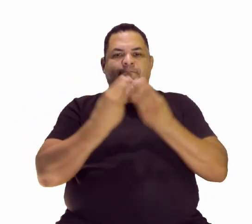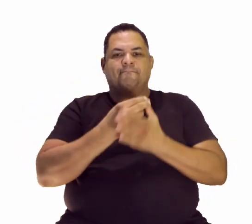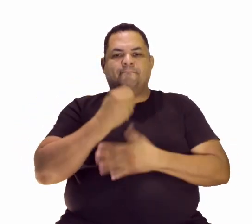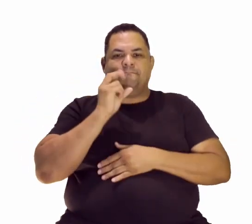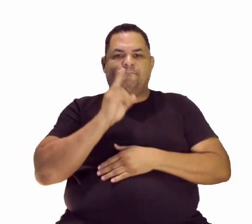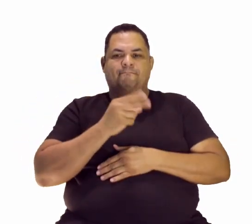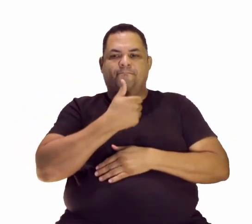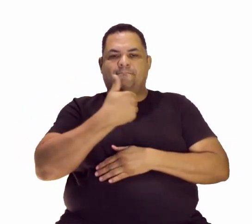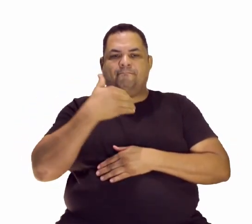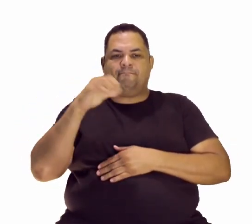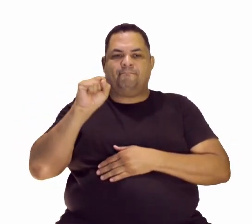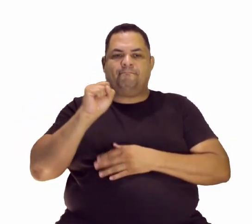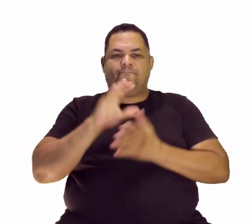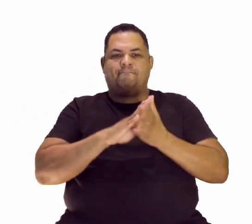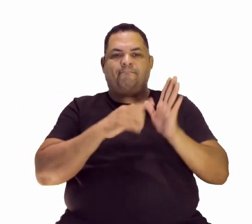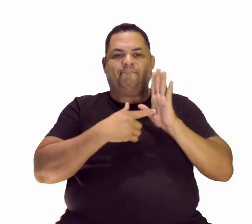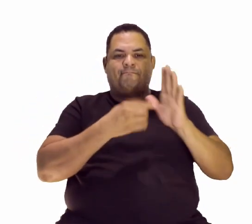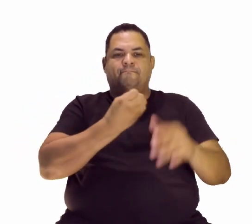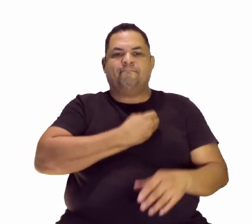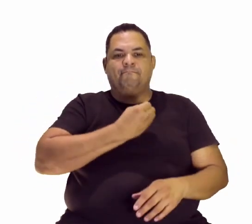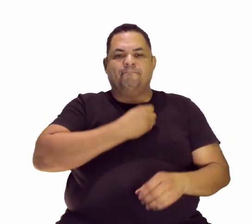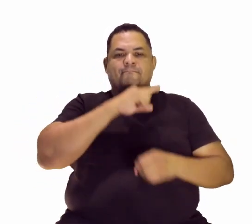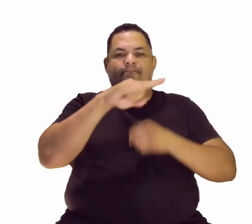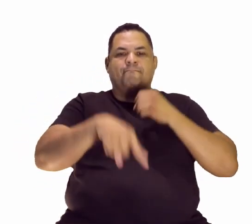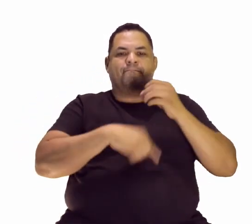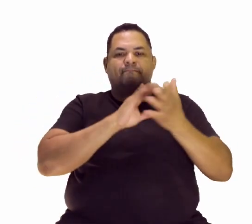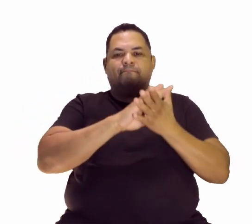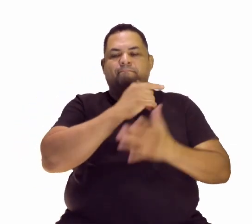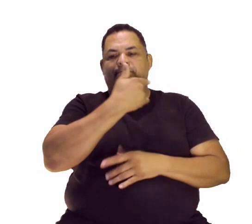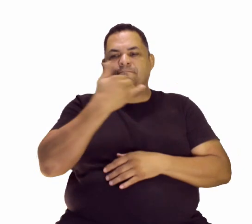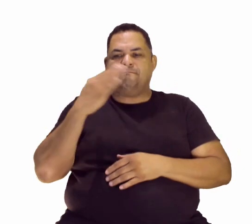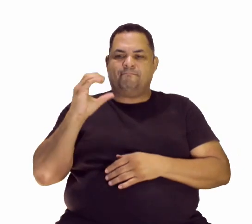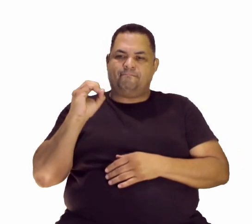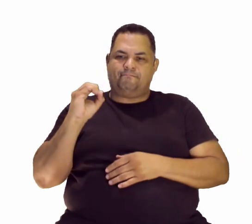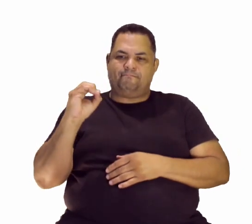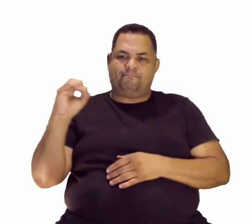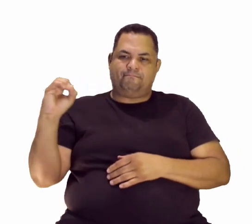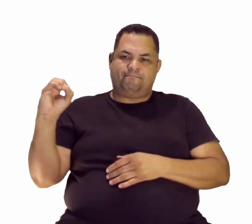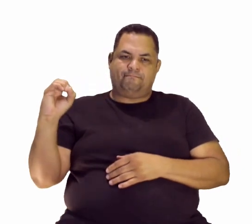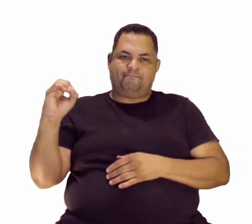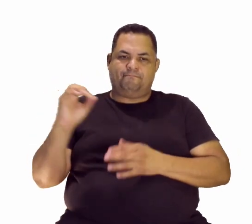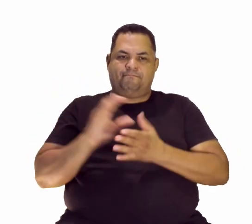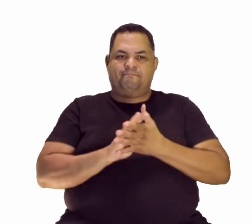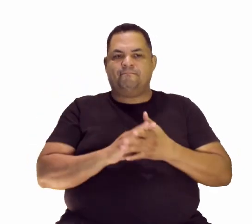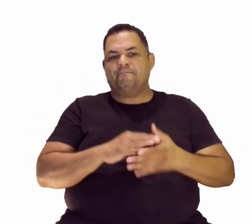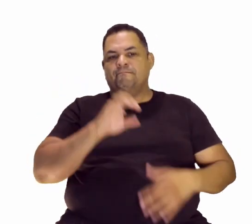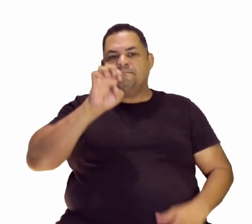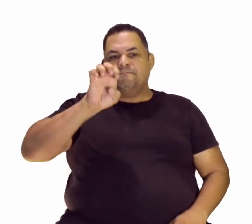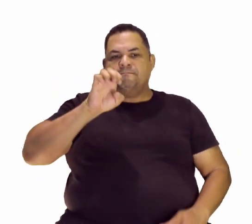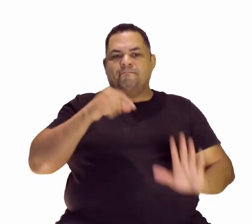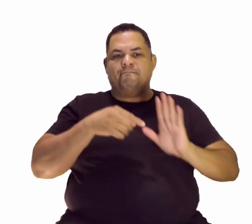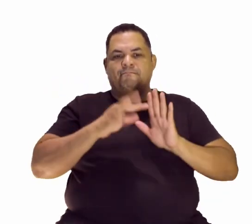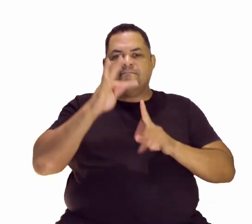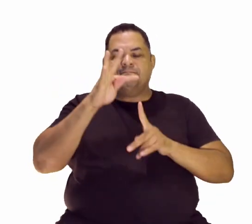Letra D. Apresenta número atômico igual a 200. Letra E.